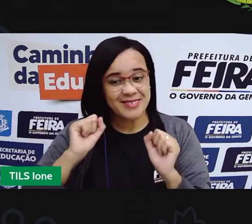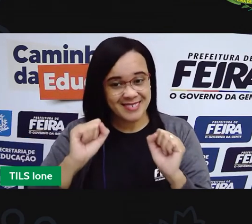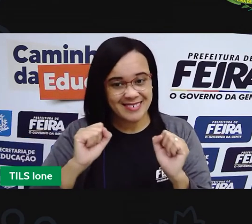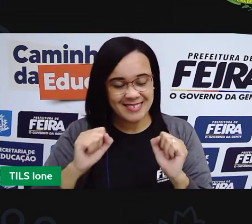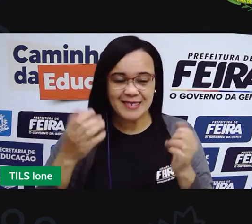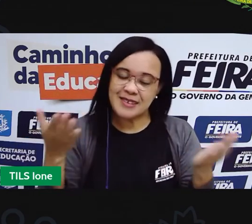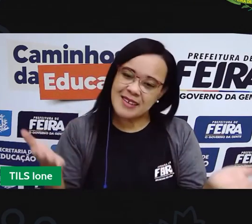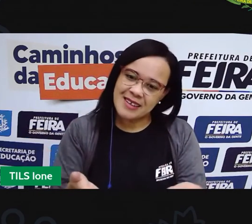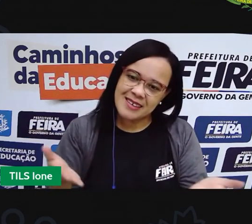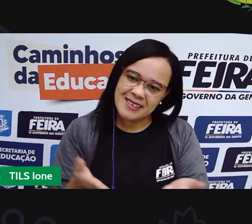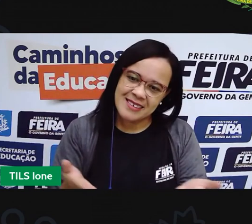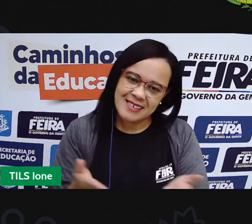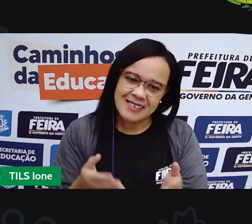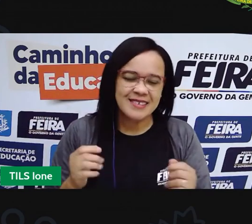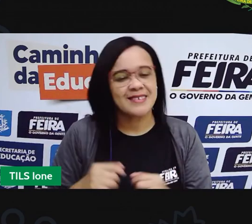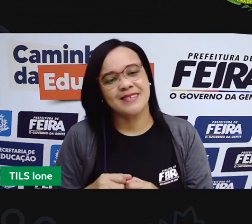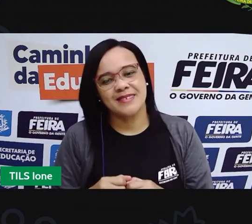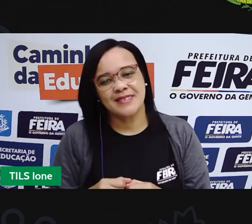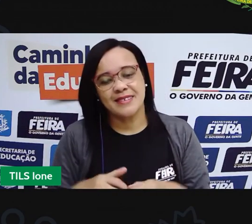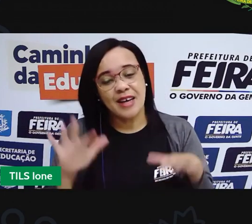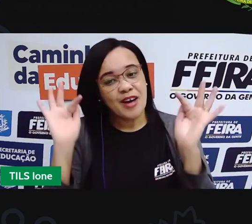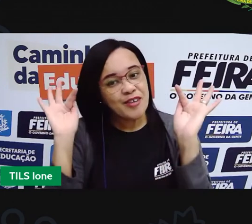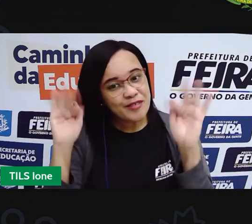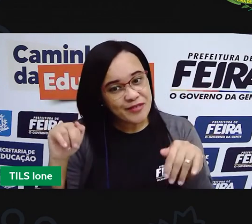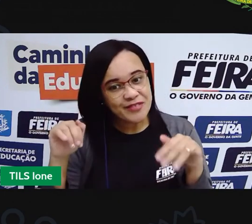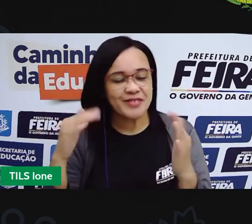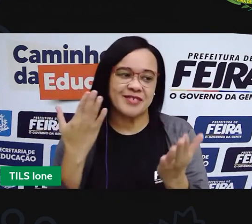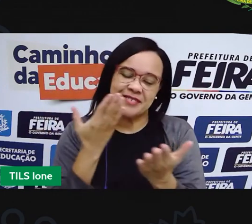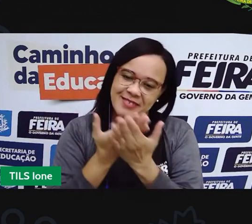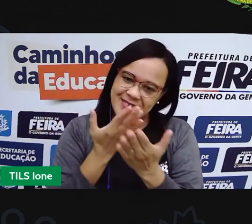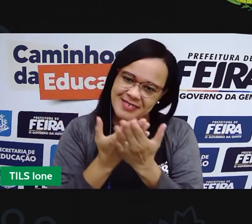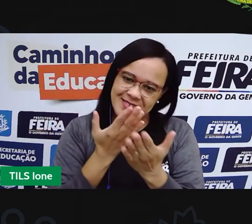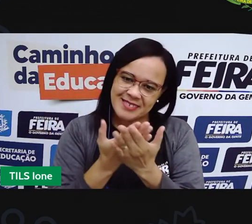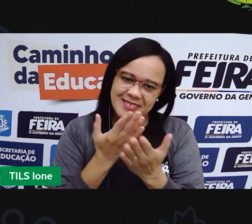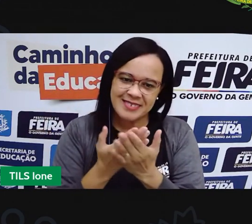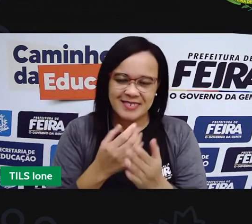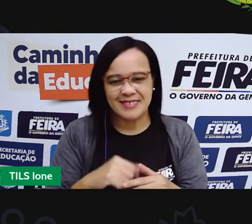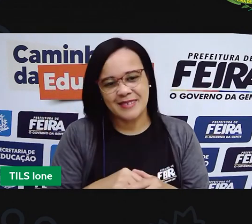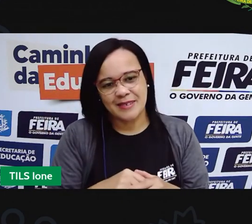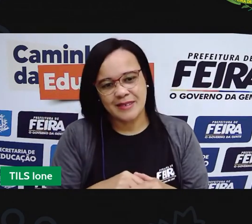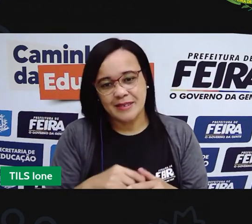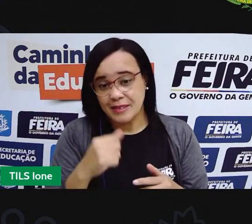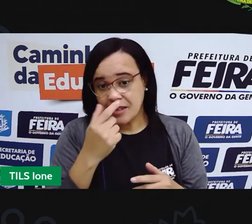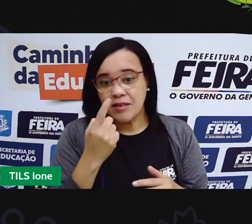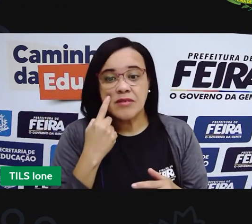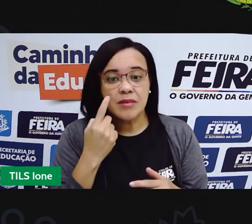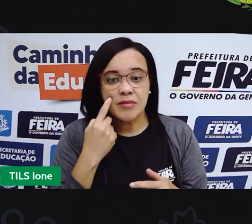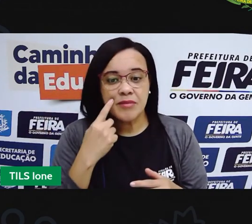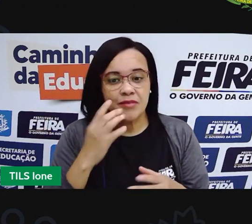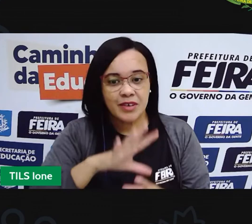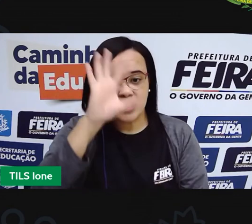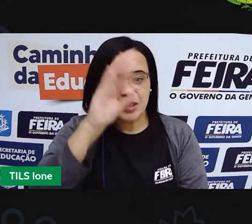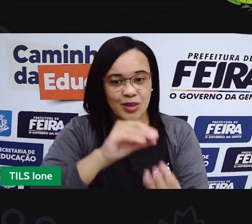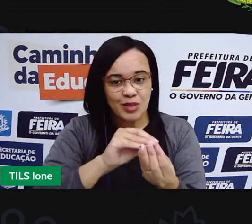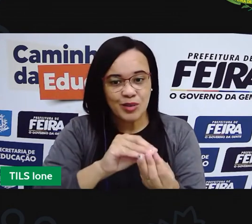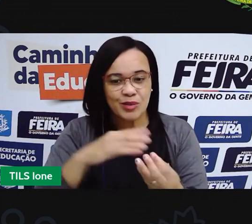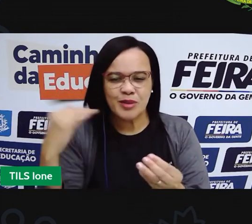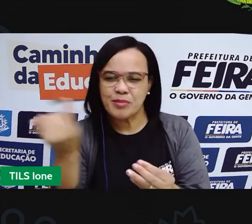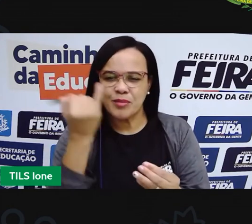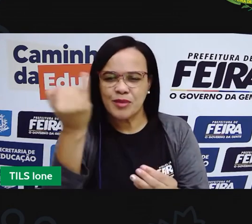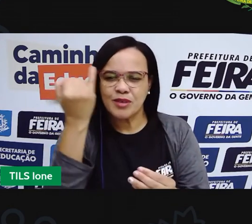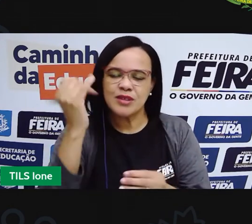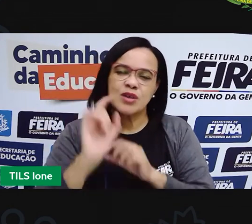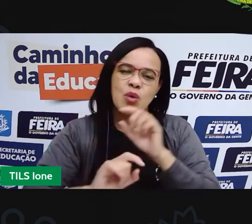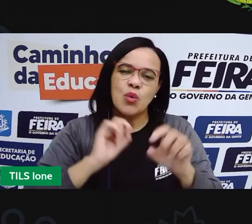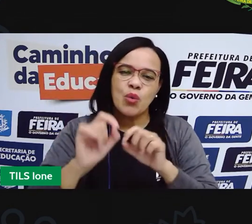Agora, criançada, estamos chegando aqui ao final da nossa aula. Vamos recapitular alguns pontos importantes. Então, hoje